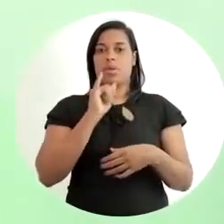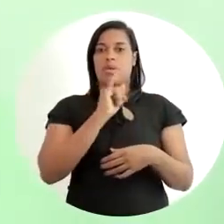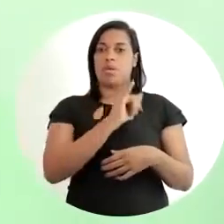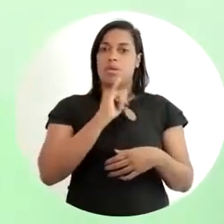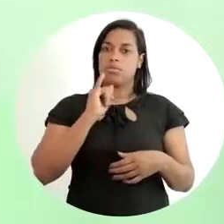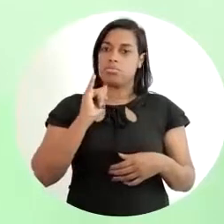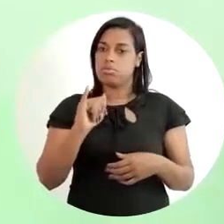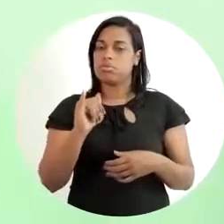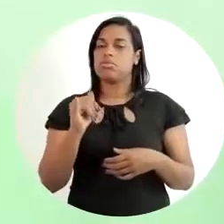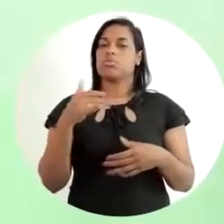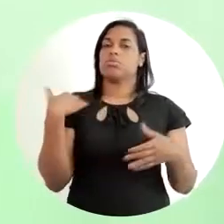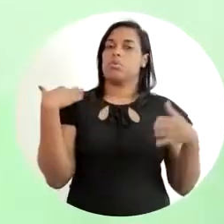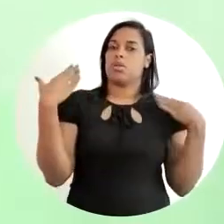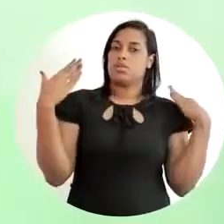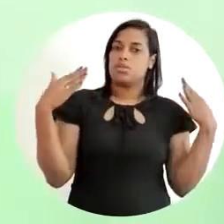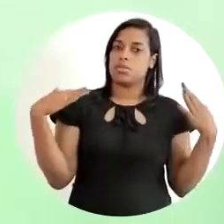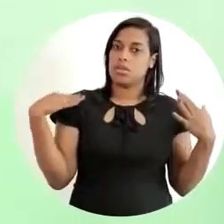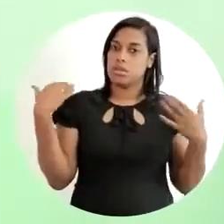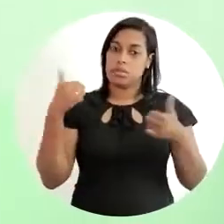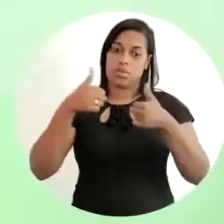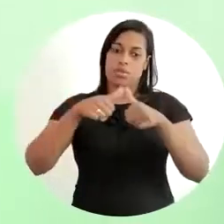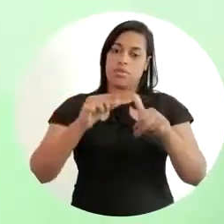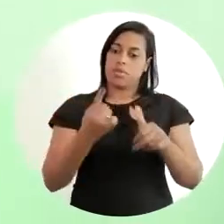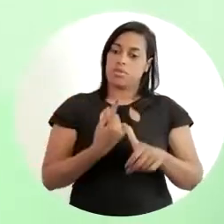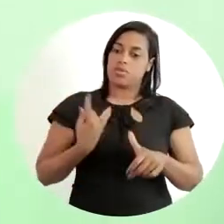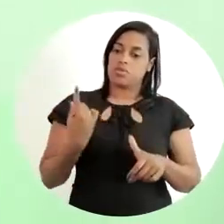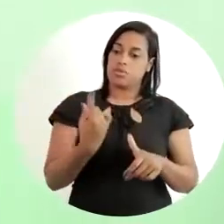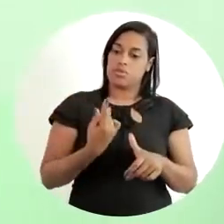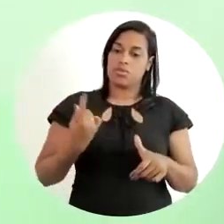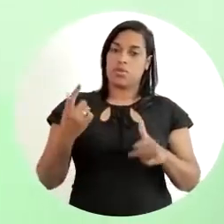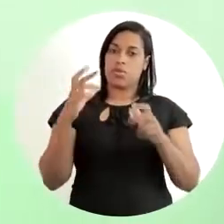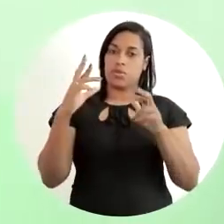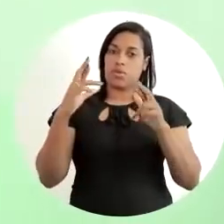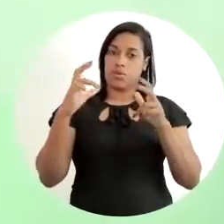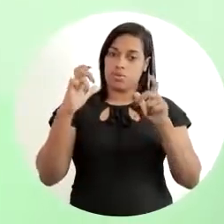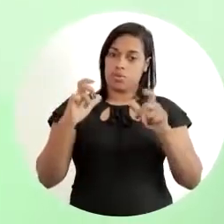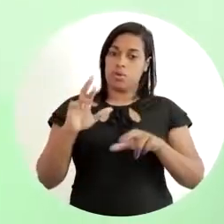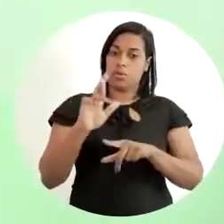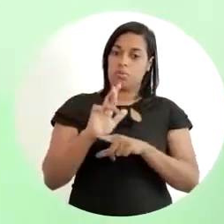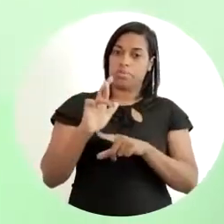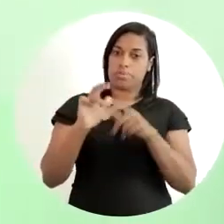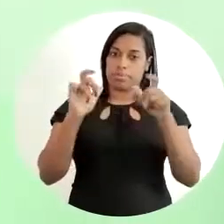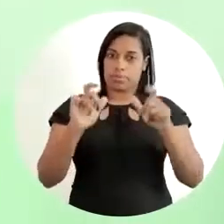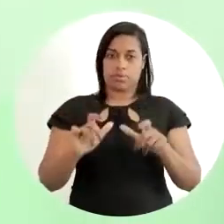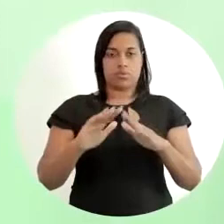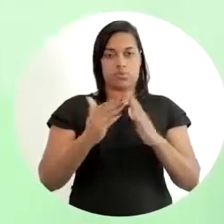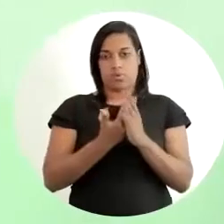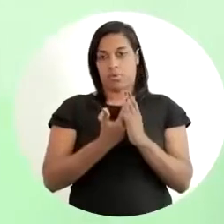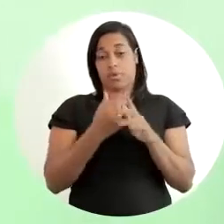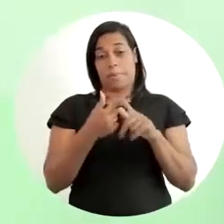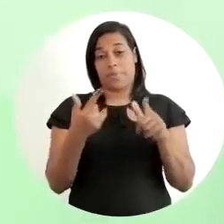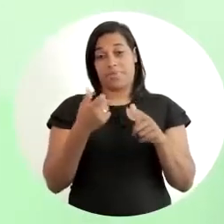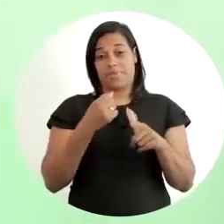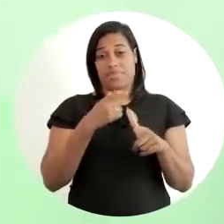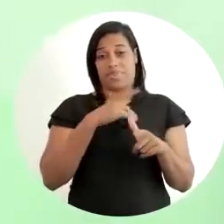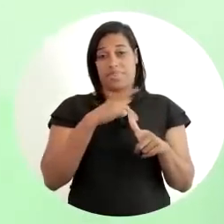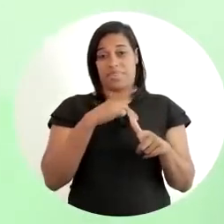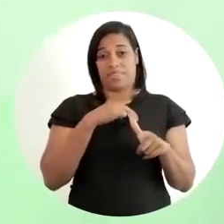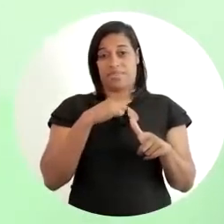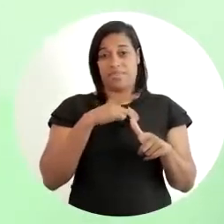a excursão, os passeios, para que não ficasse restrito ao ambiente escolar, mas que